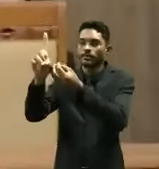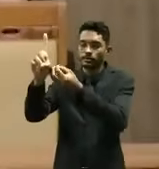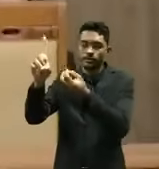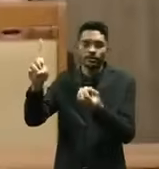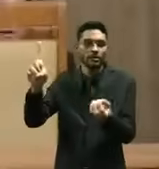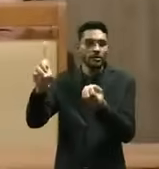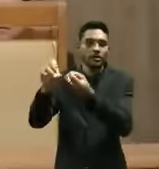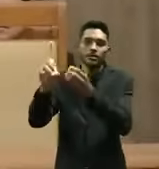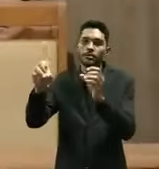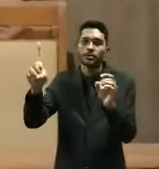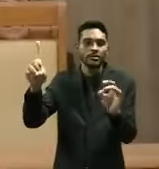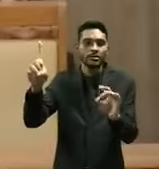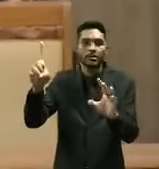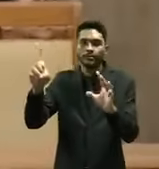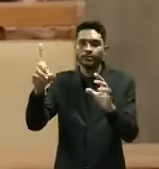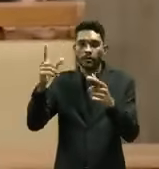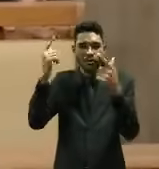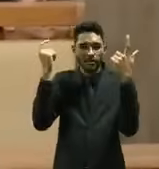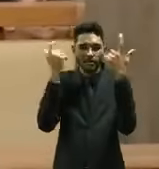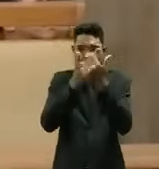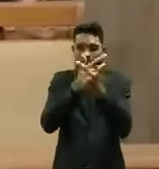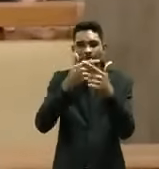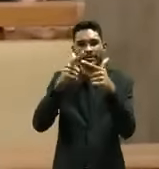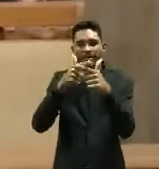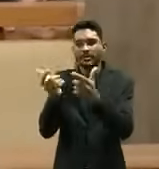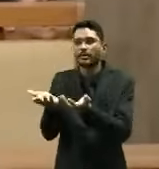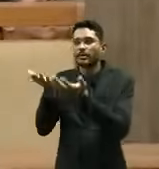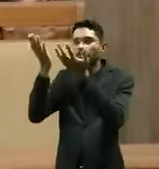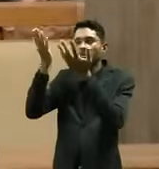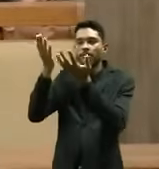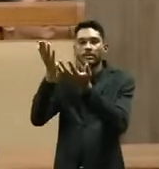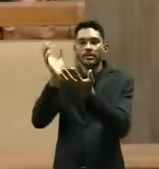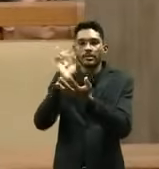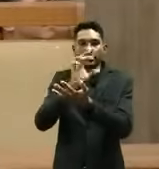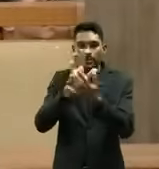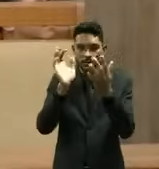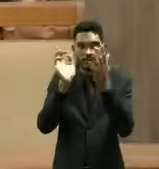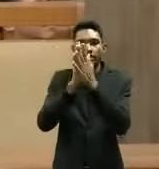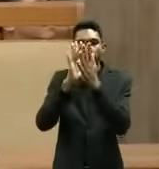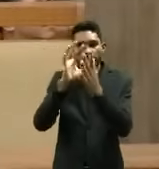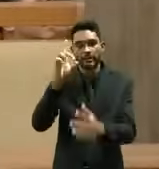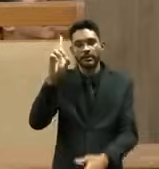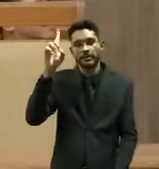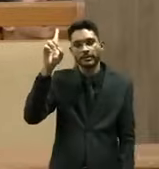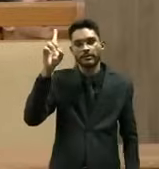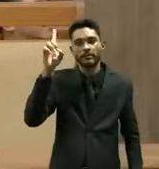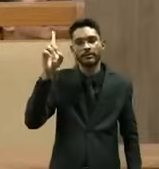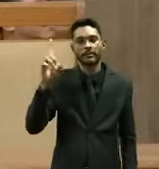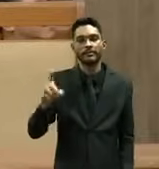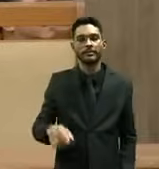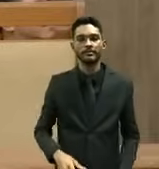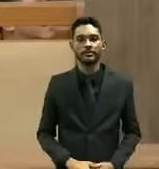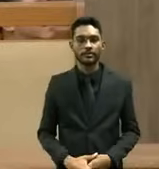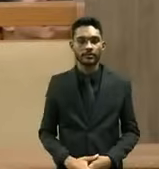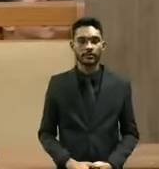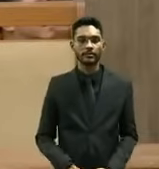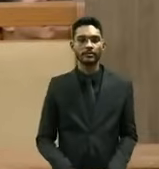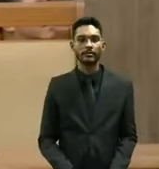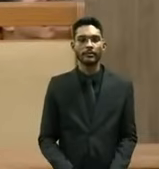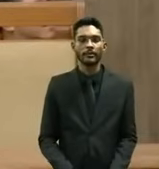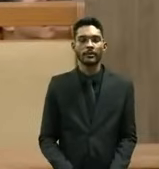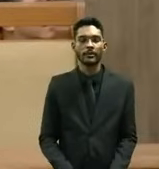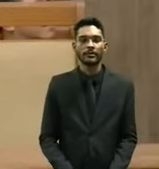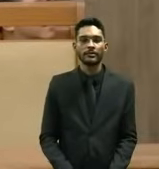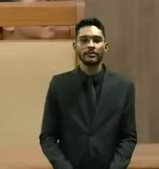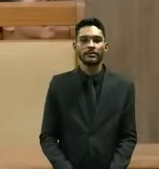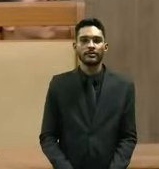glorifica Coloca aí na tela irmão para eles observarem Olha aqui pode passar observem bem irmãos passem aí o resumo desse